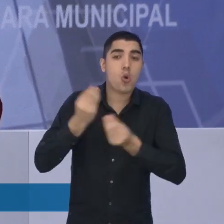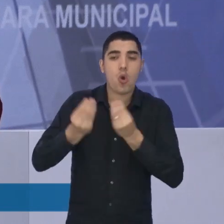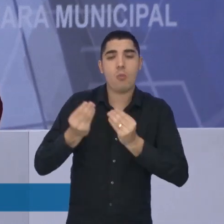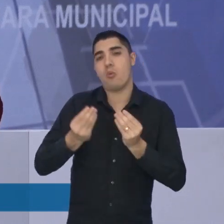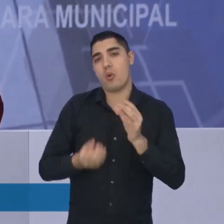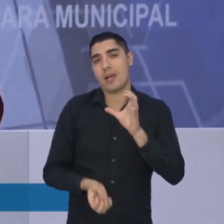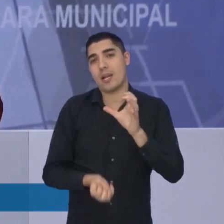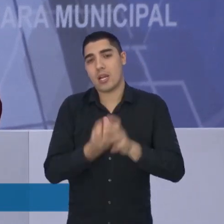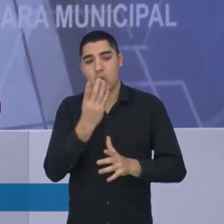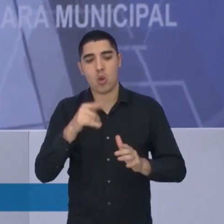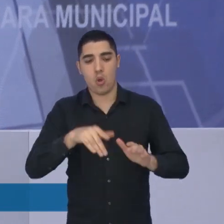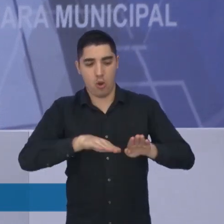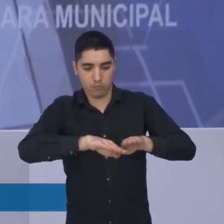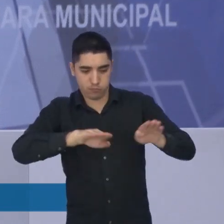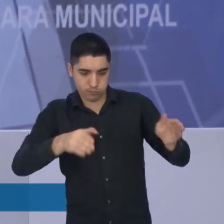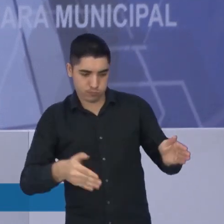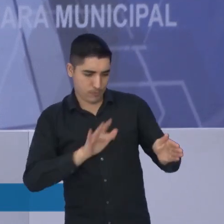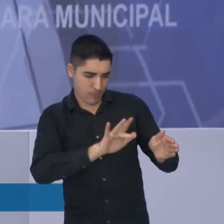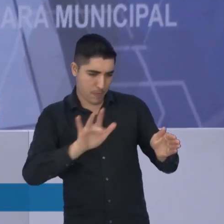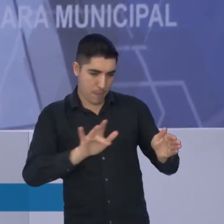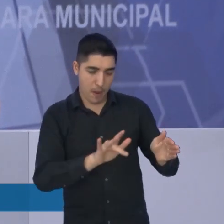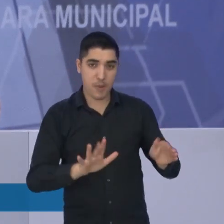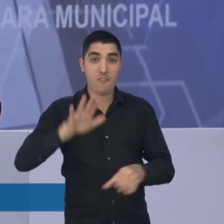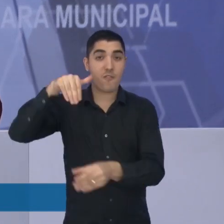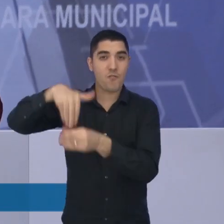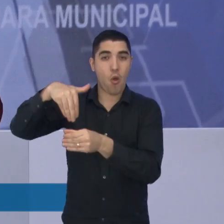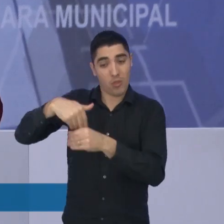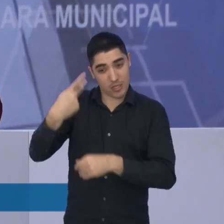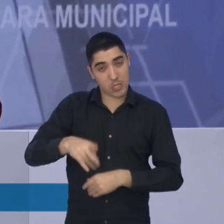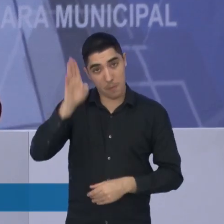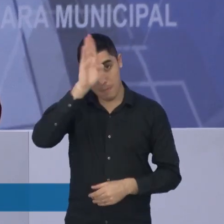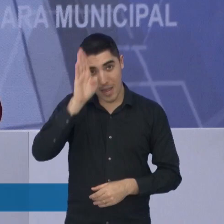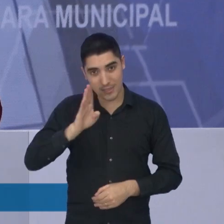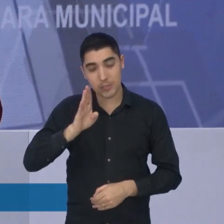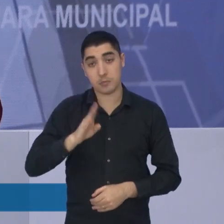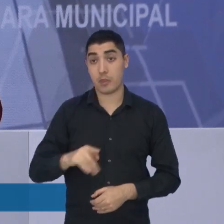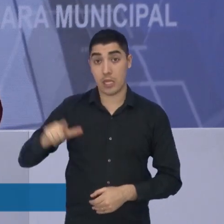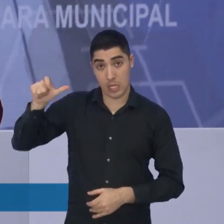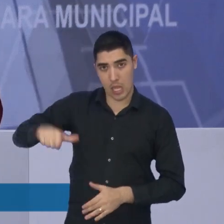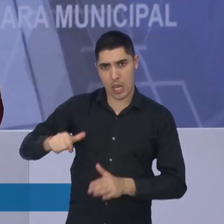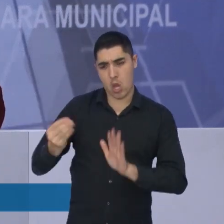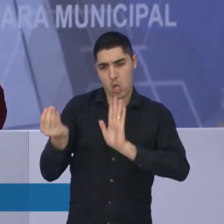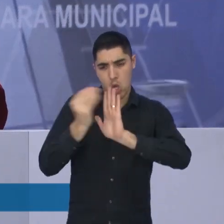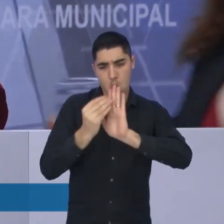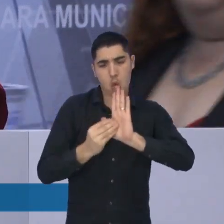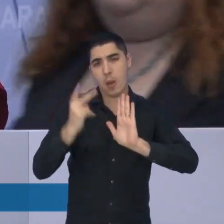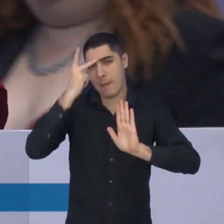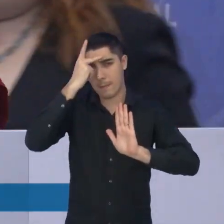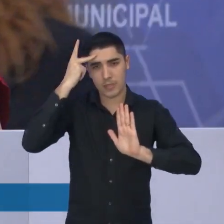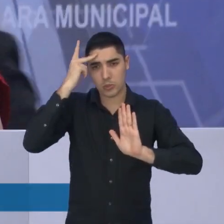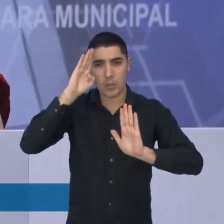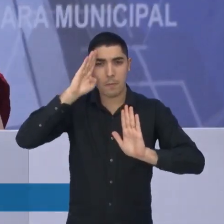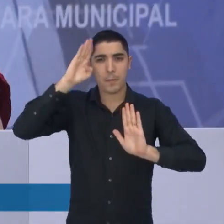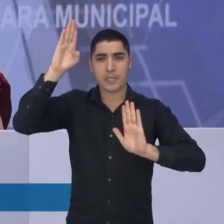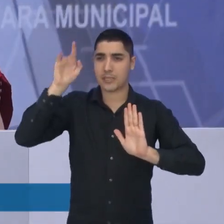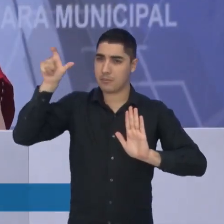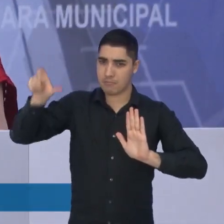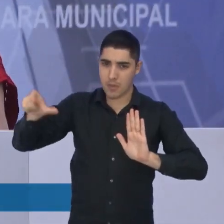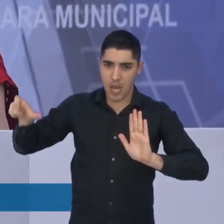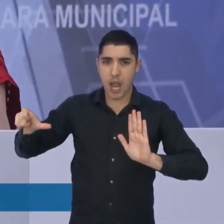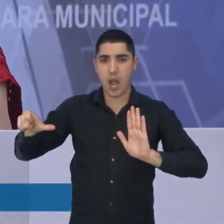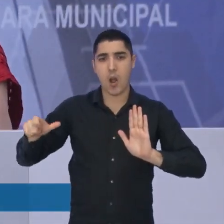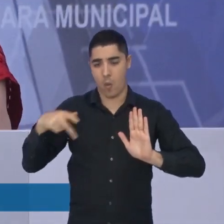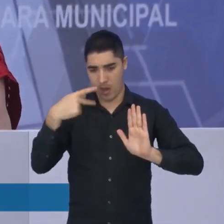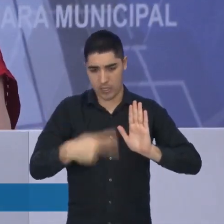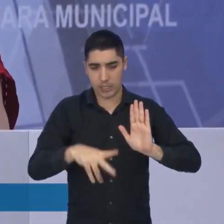Brasil. Entrevistou os principais autores da região que contribuíram com o